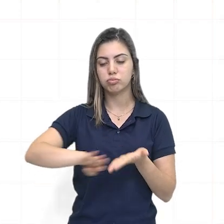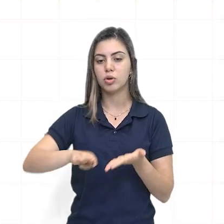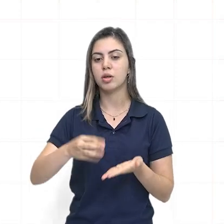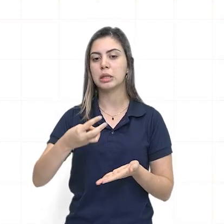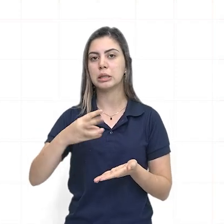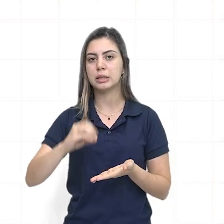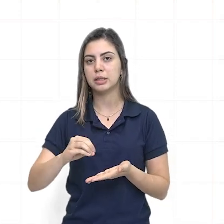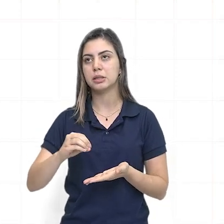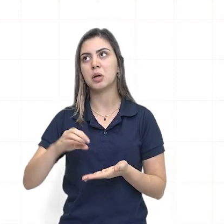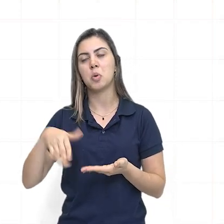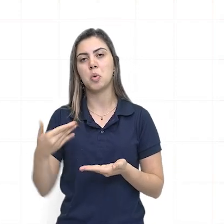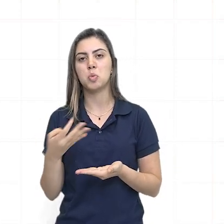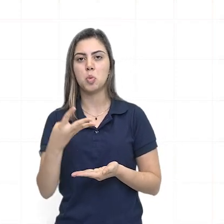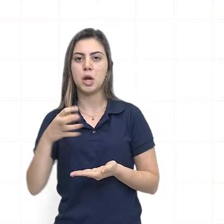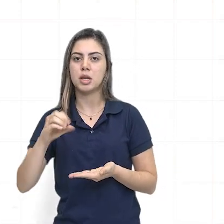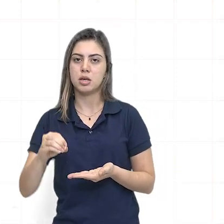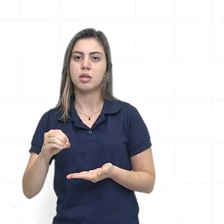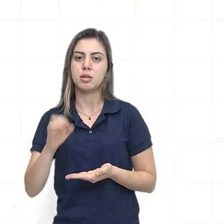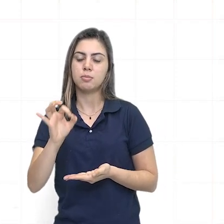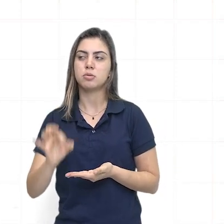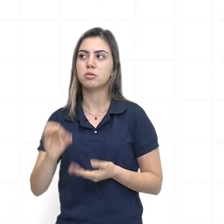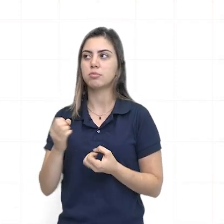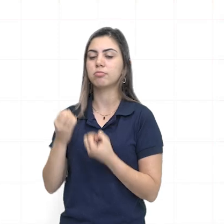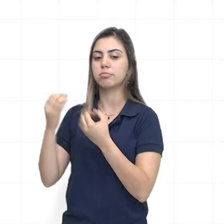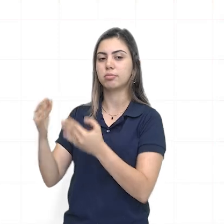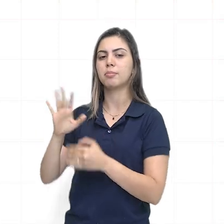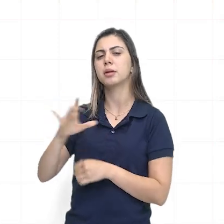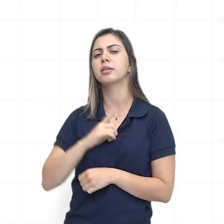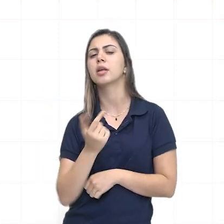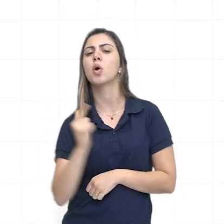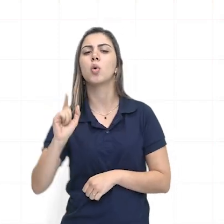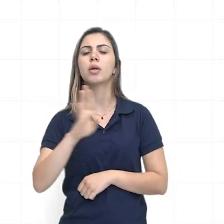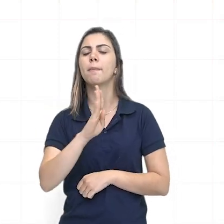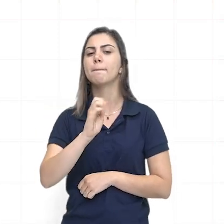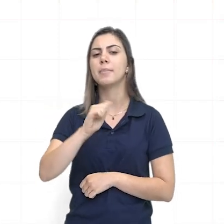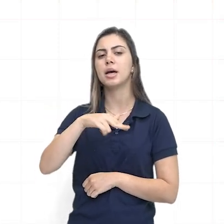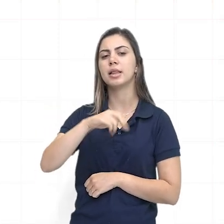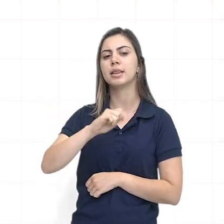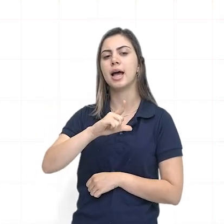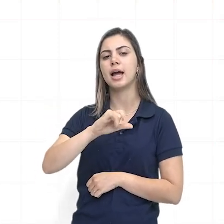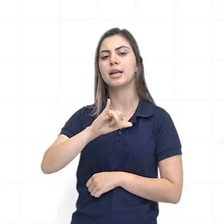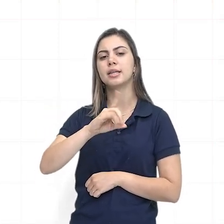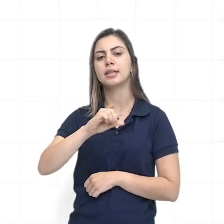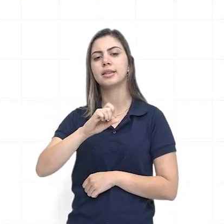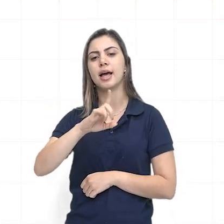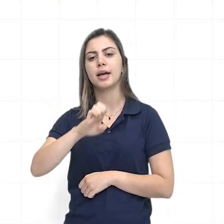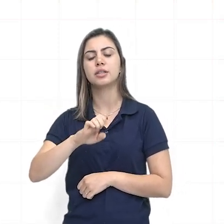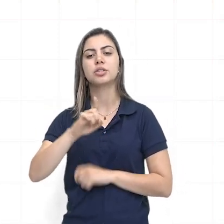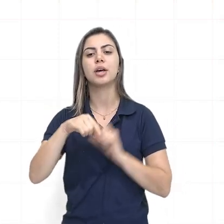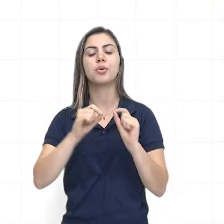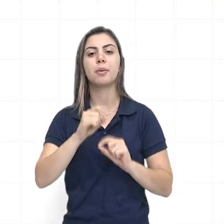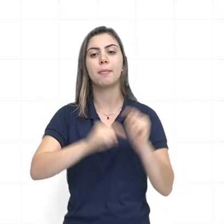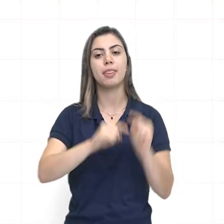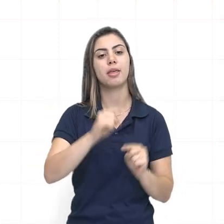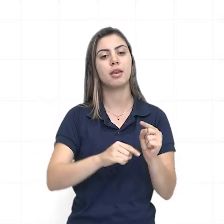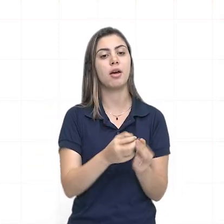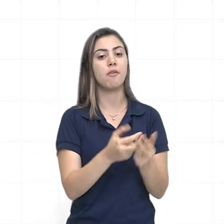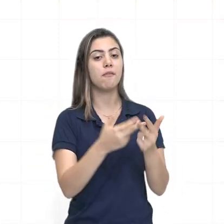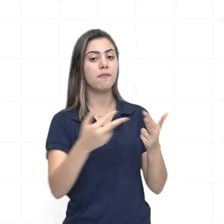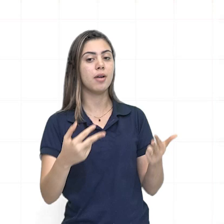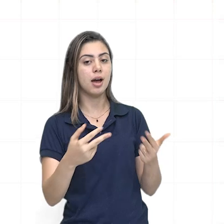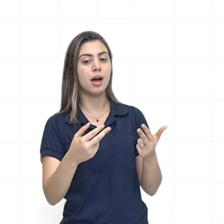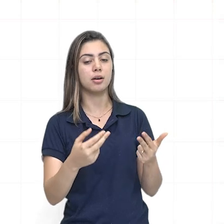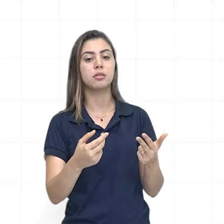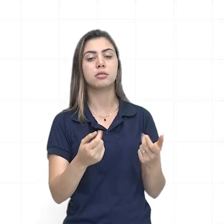corveia, da talha, você vai ter a banalidade, né, que era o pagamento em produtos que os